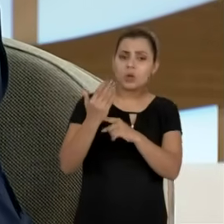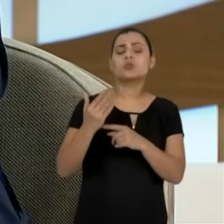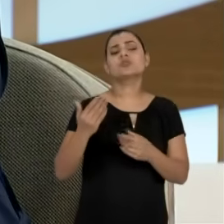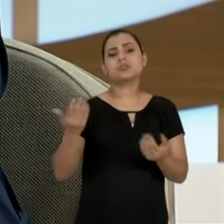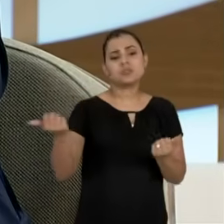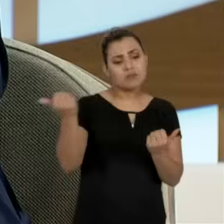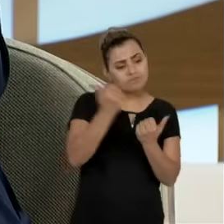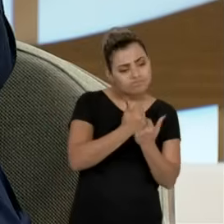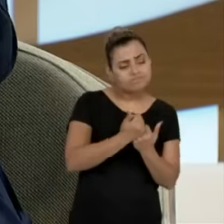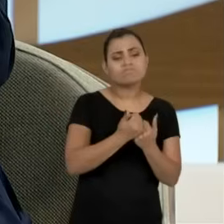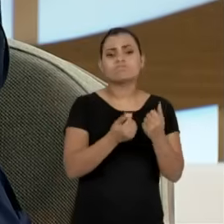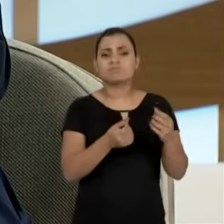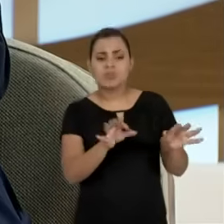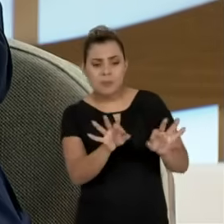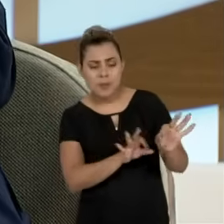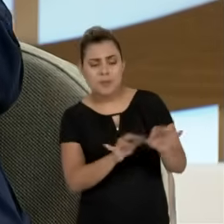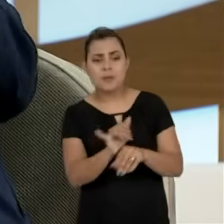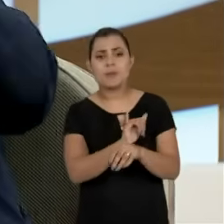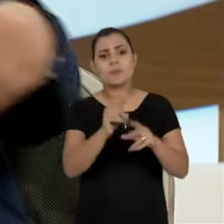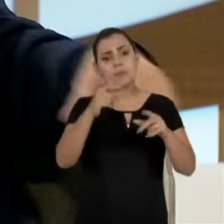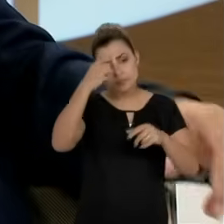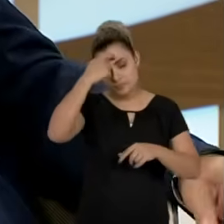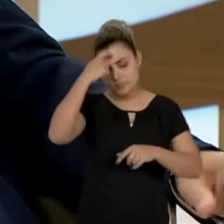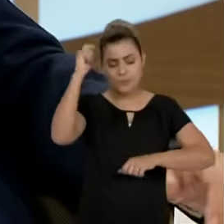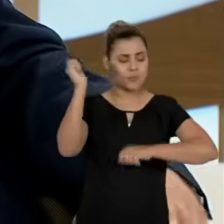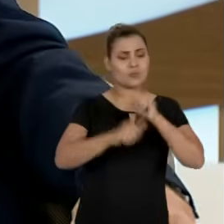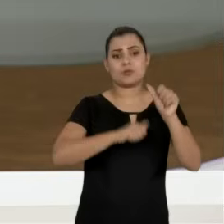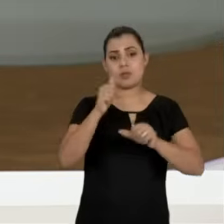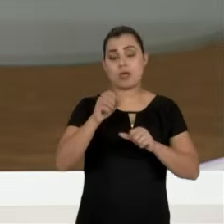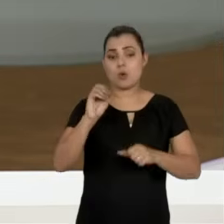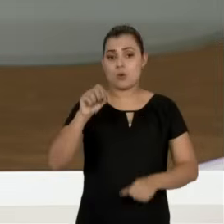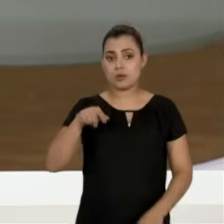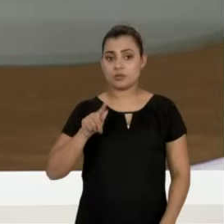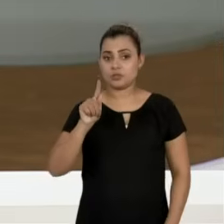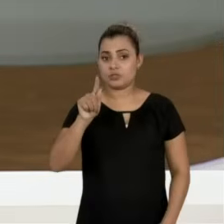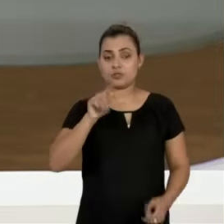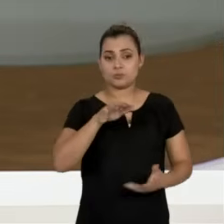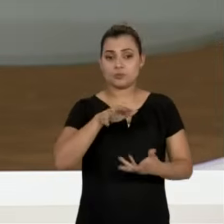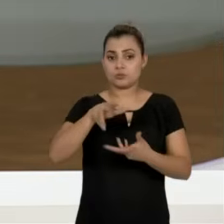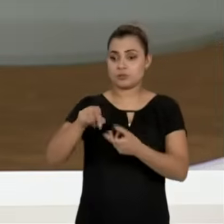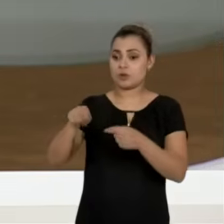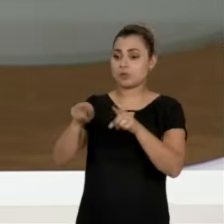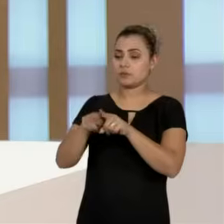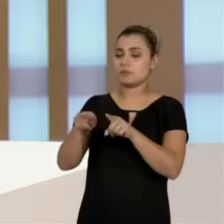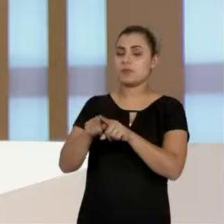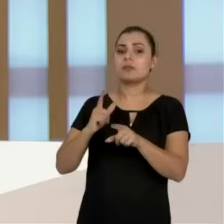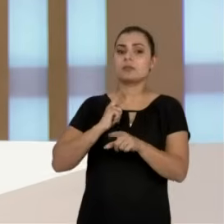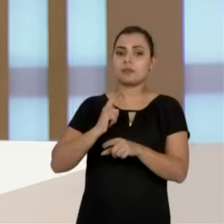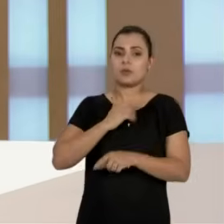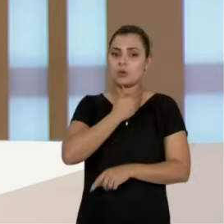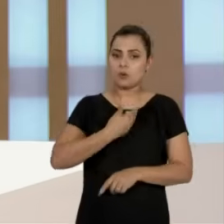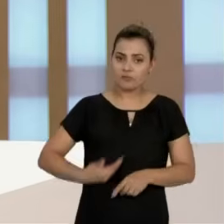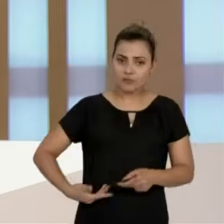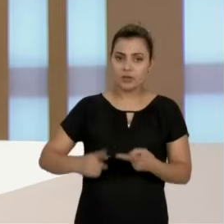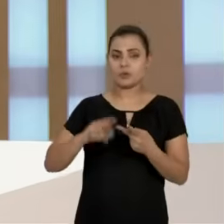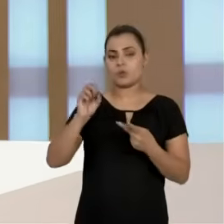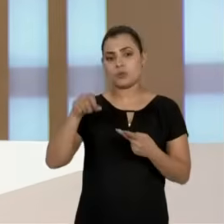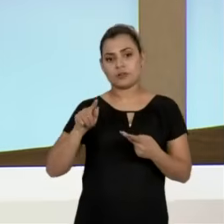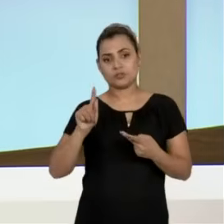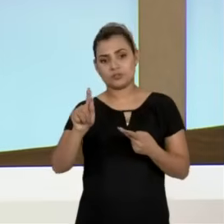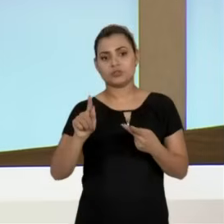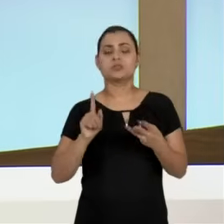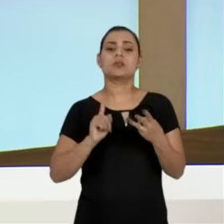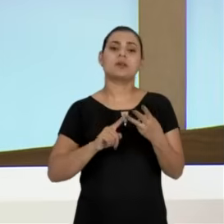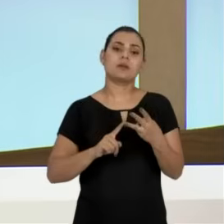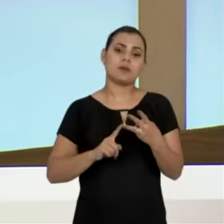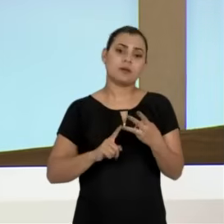sabe? Então, mudar essa mentalidade. As ONGs internacionais e as cooperações, são governos, são ONGs, são fundações,